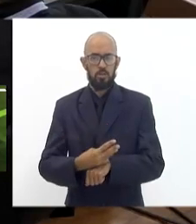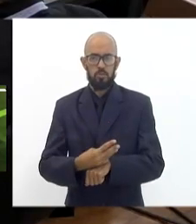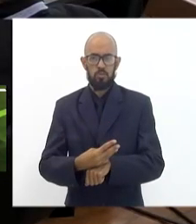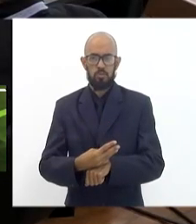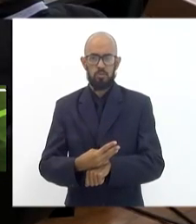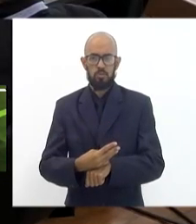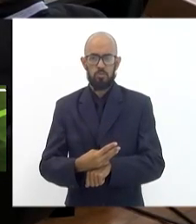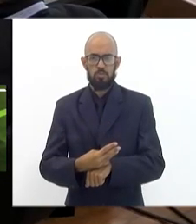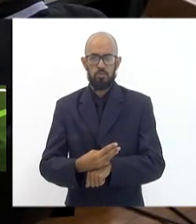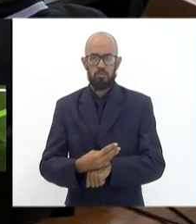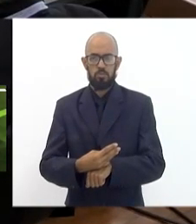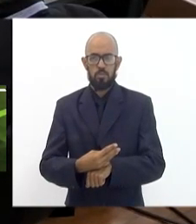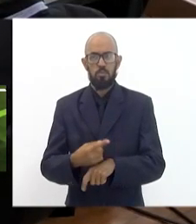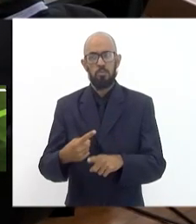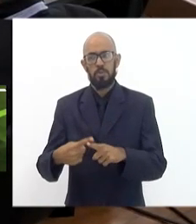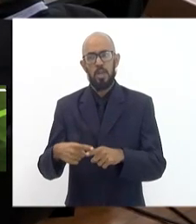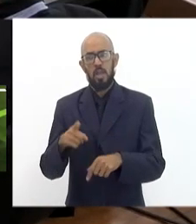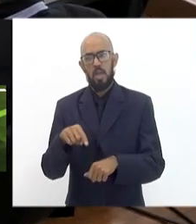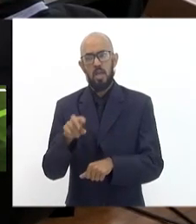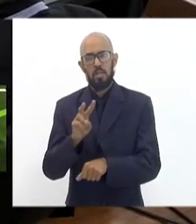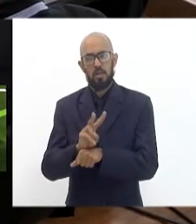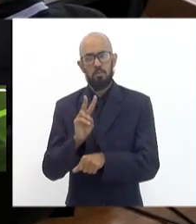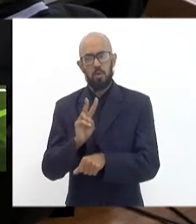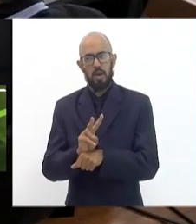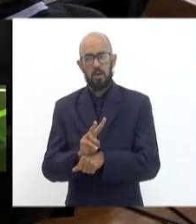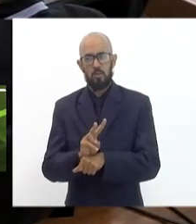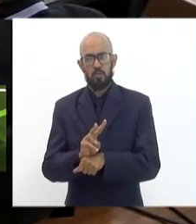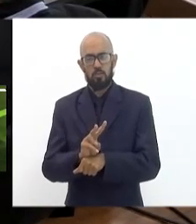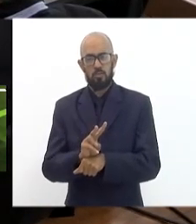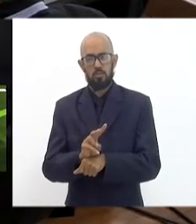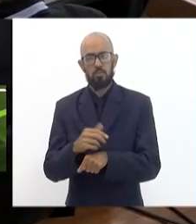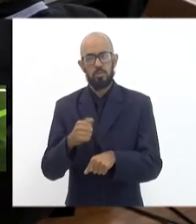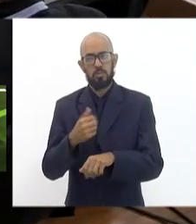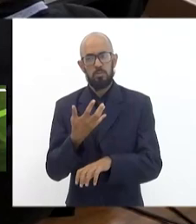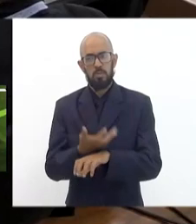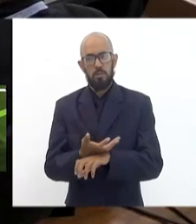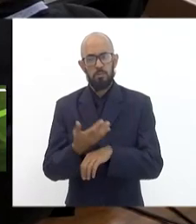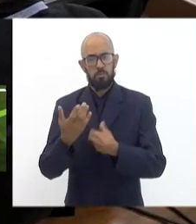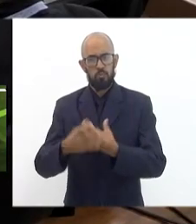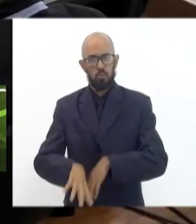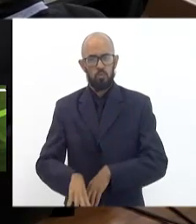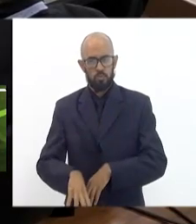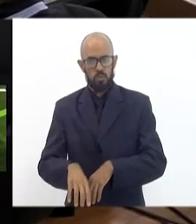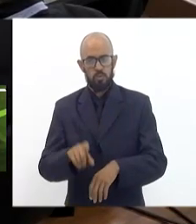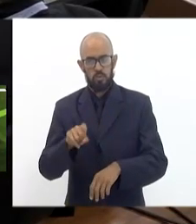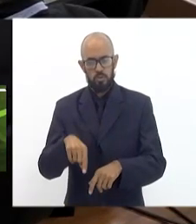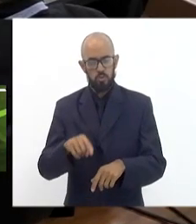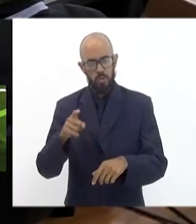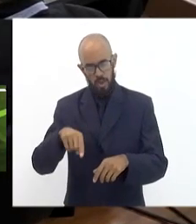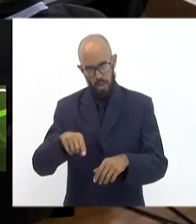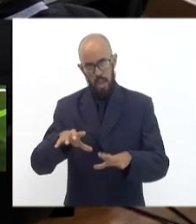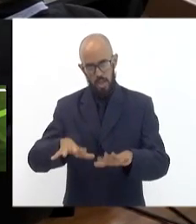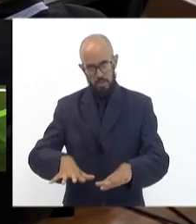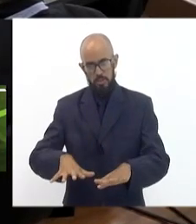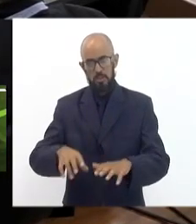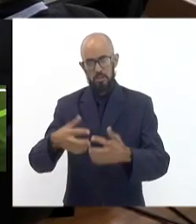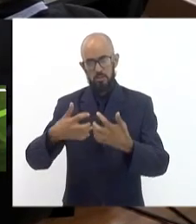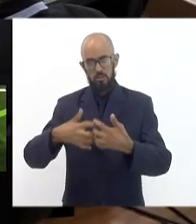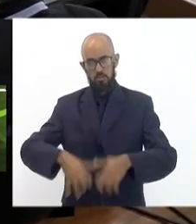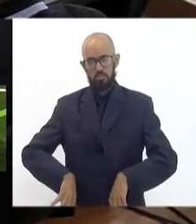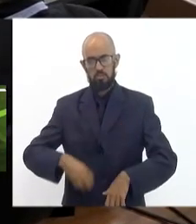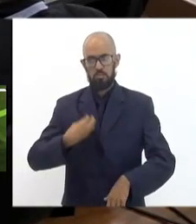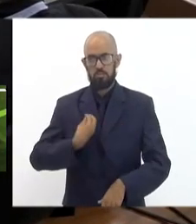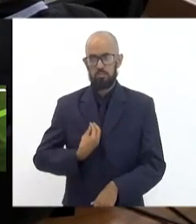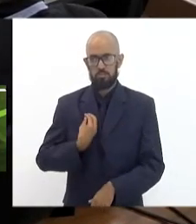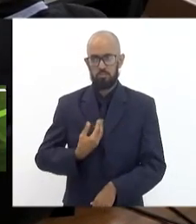é efêmero matrícula concursado para mim Esta função de estado já coloquei isso aqui com os